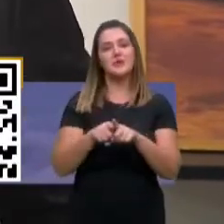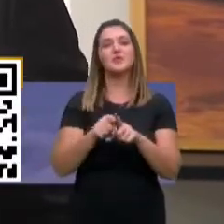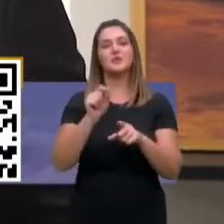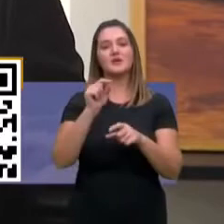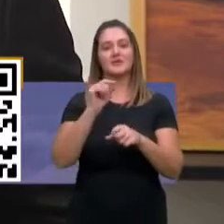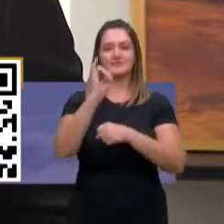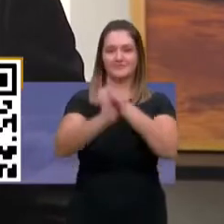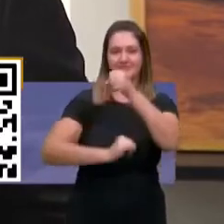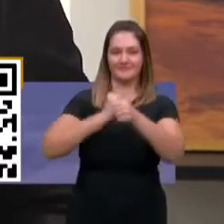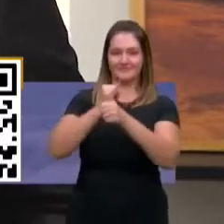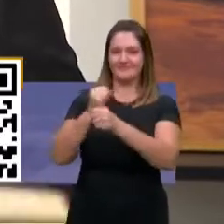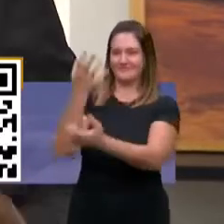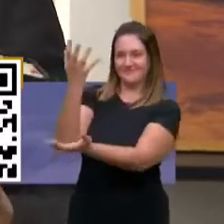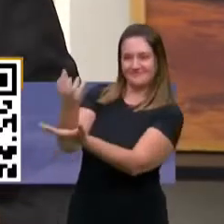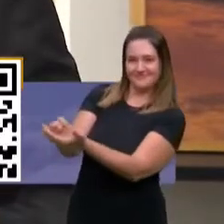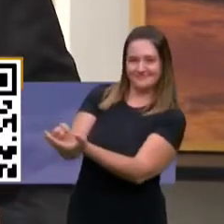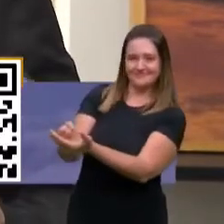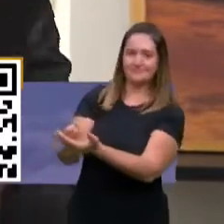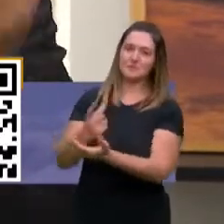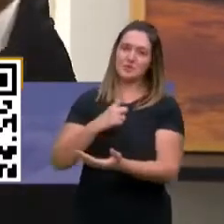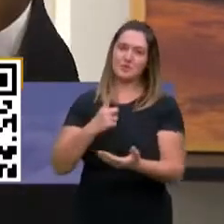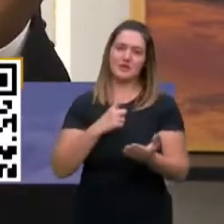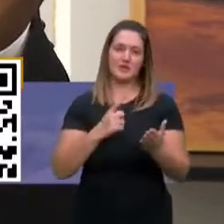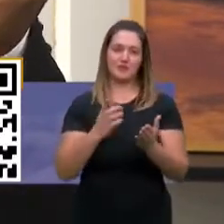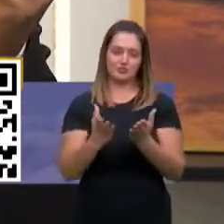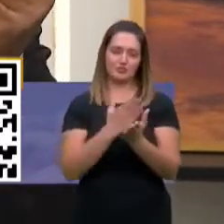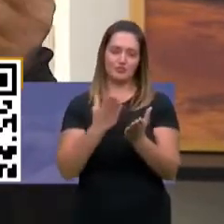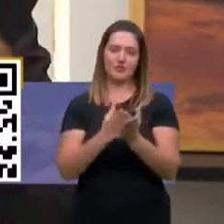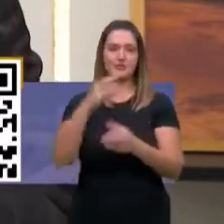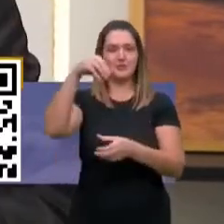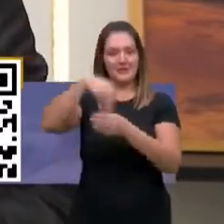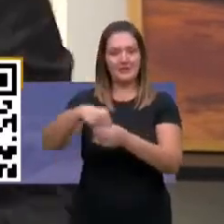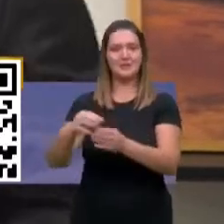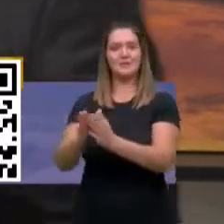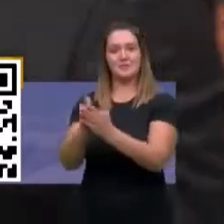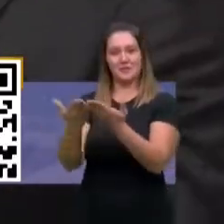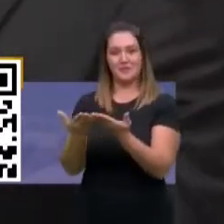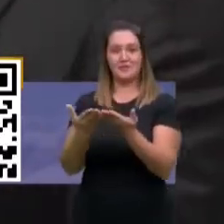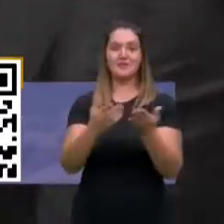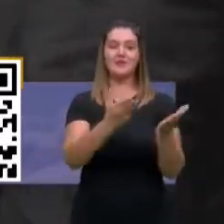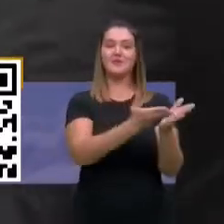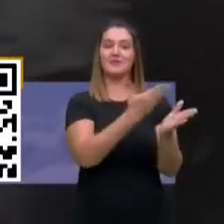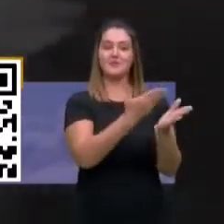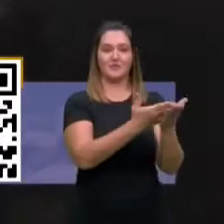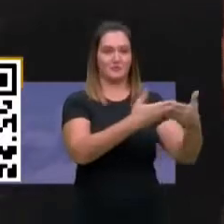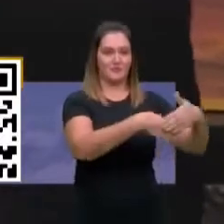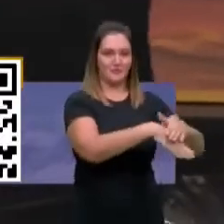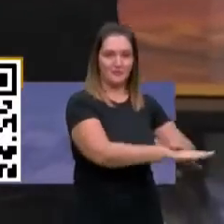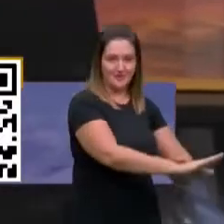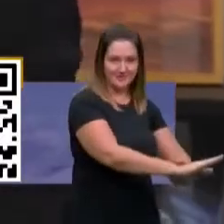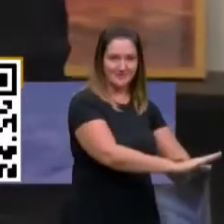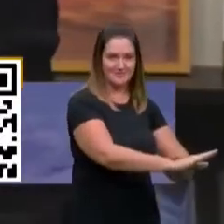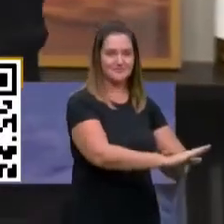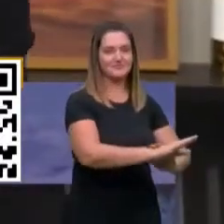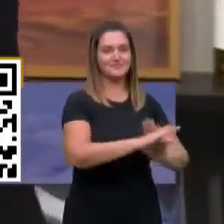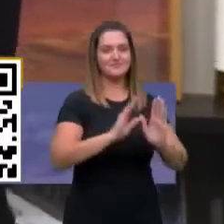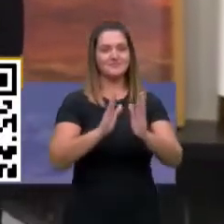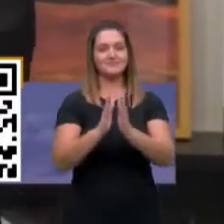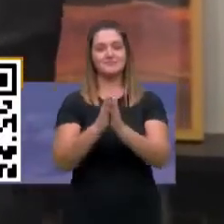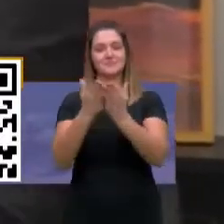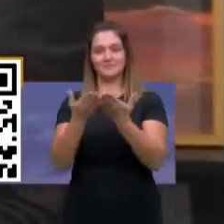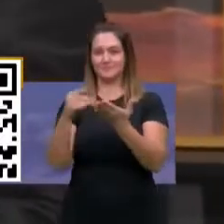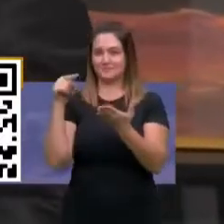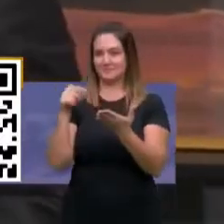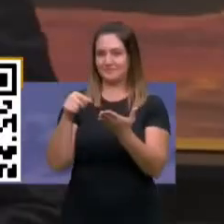adquiri-lo eletronicamente. E claro, eu tenho já esse conteúdo aqui dentro da minha Bíblia, por isso eu vou guardar aqui o manual e vou colocar aqui na minha